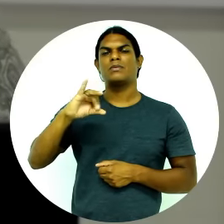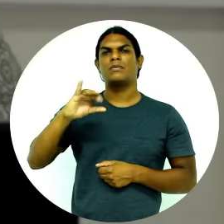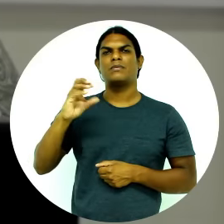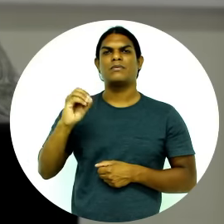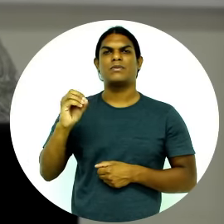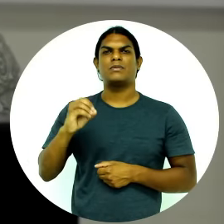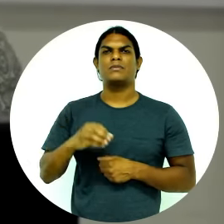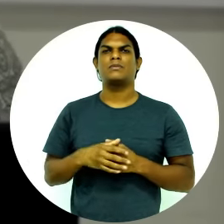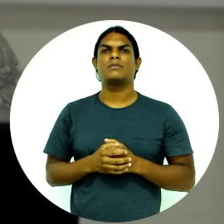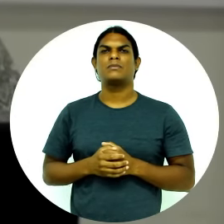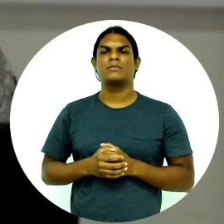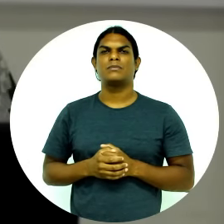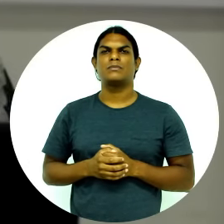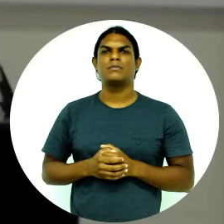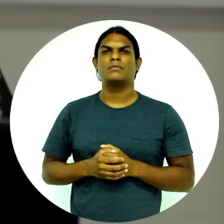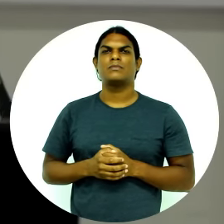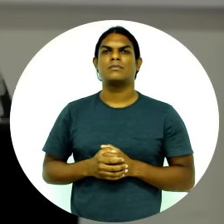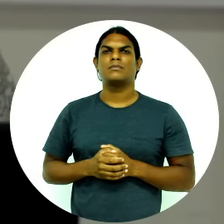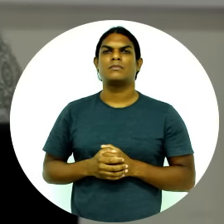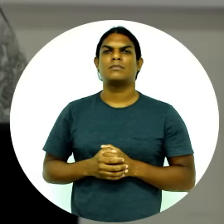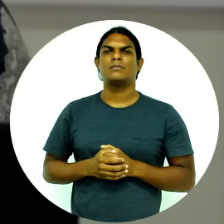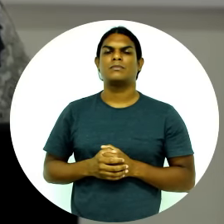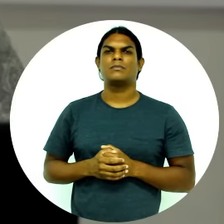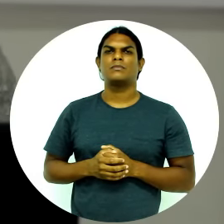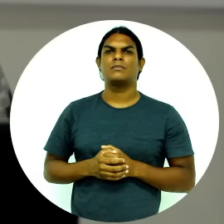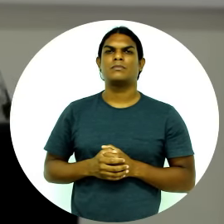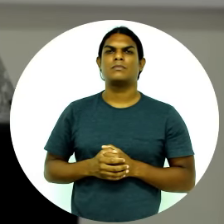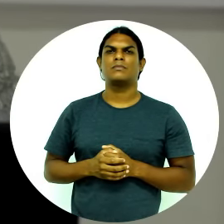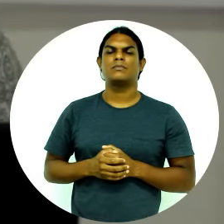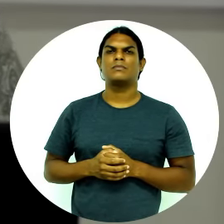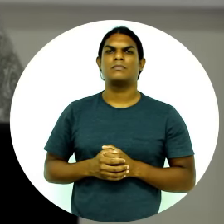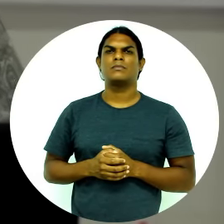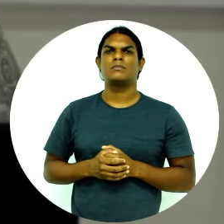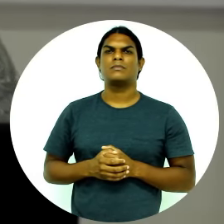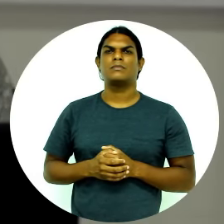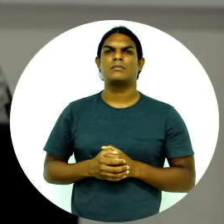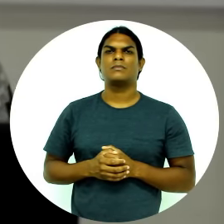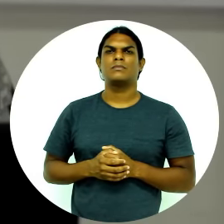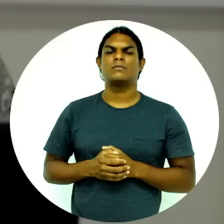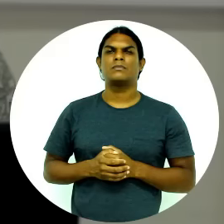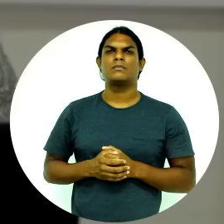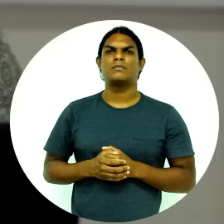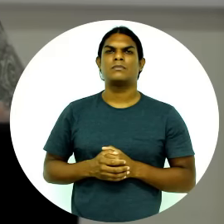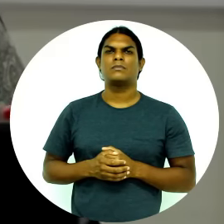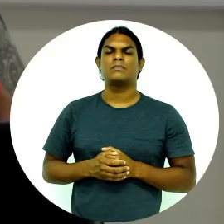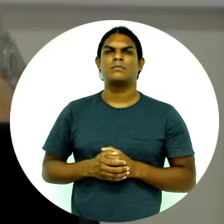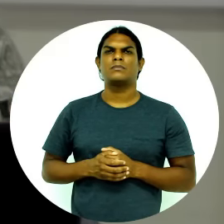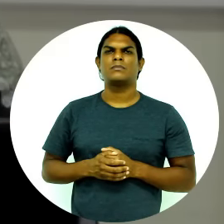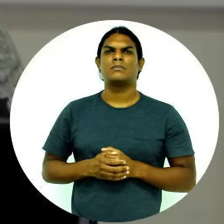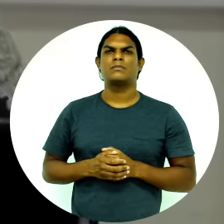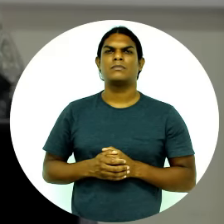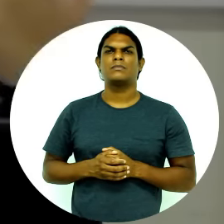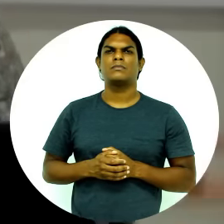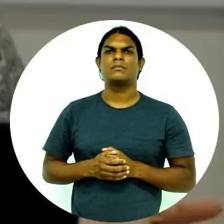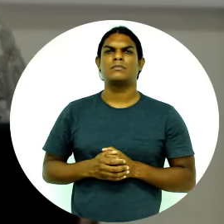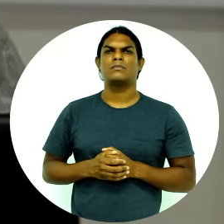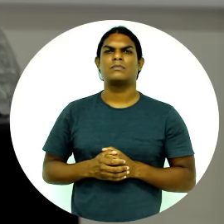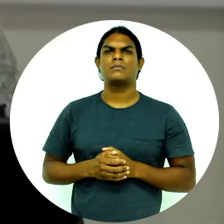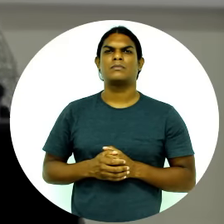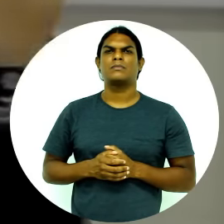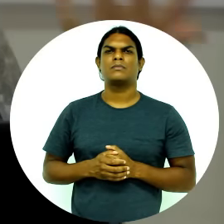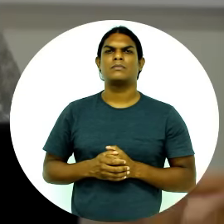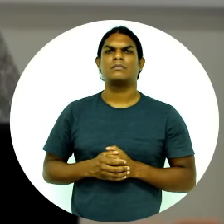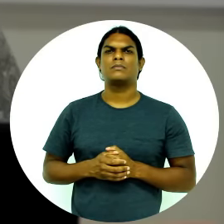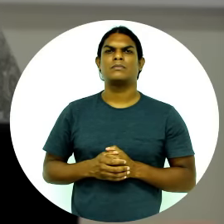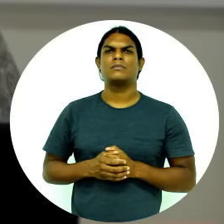Força do hábito. Insensibilidade de apontar variações no desempenho dos seus colaboradores. Ou seja, todo mundo é muito